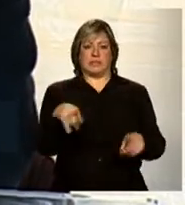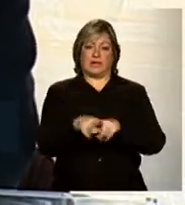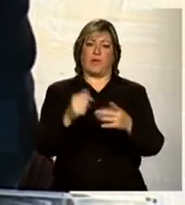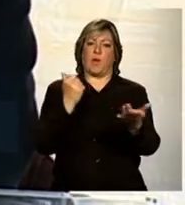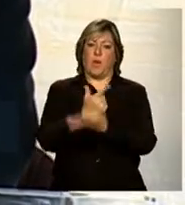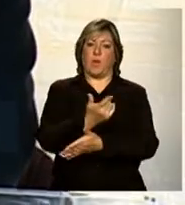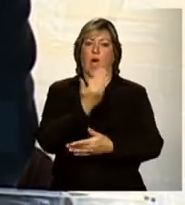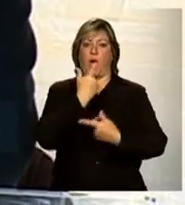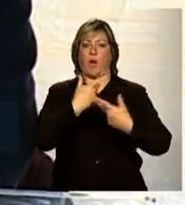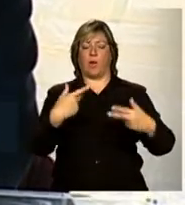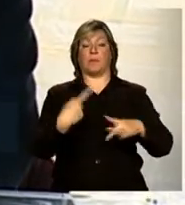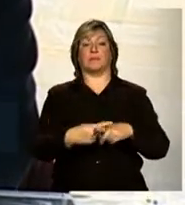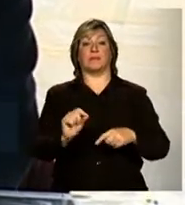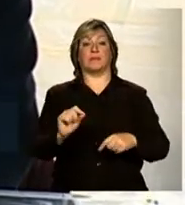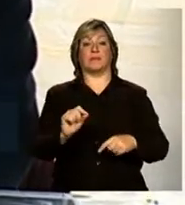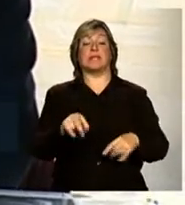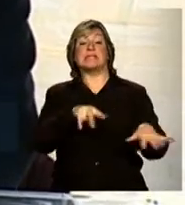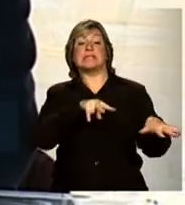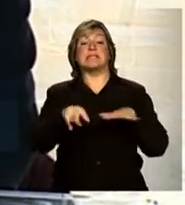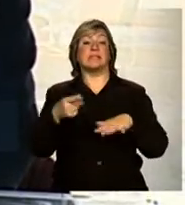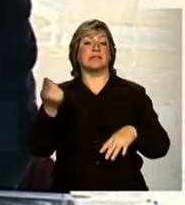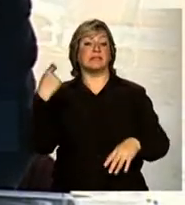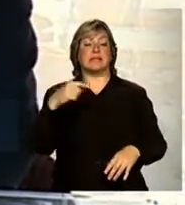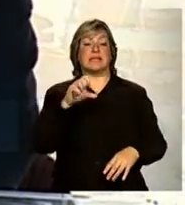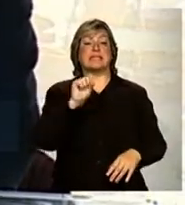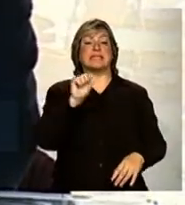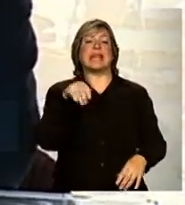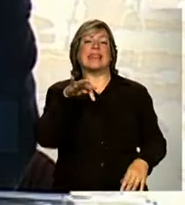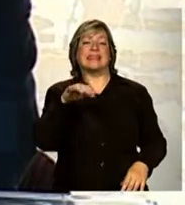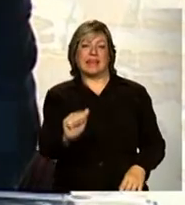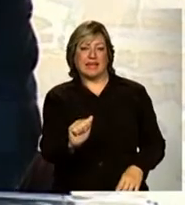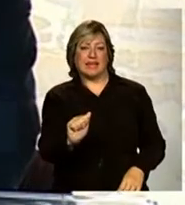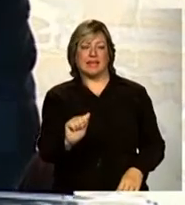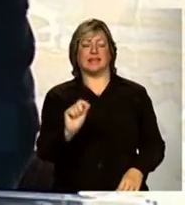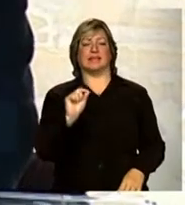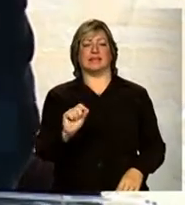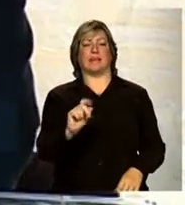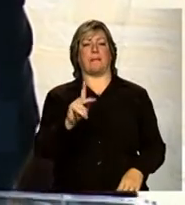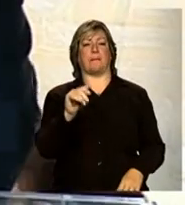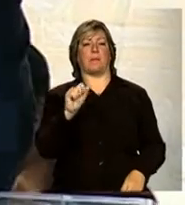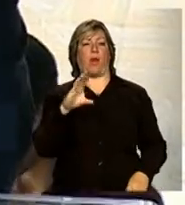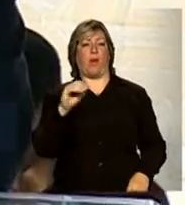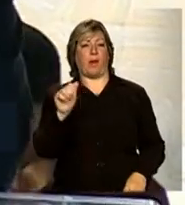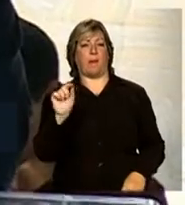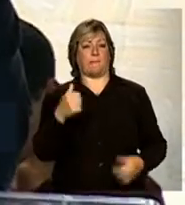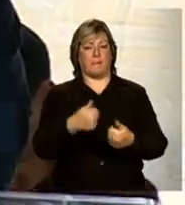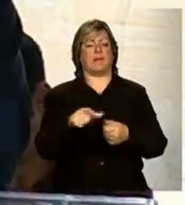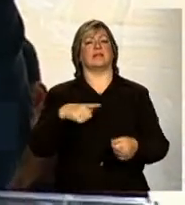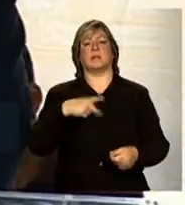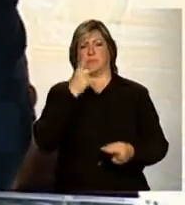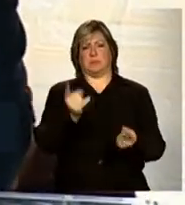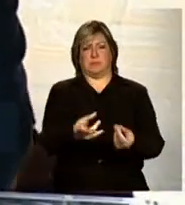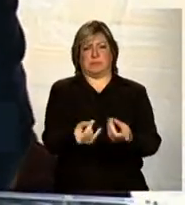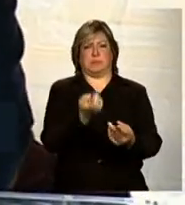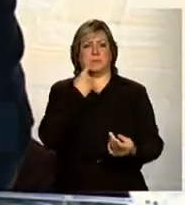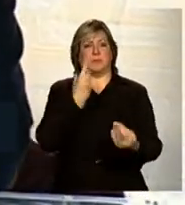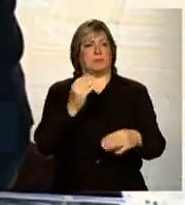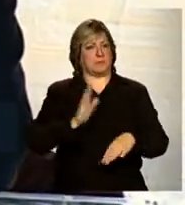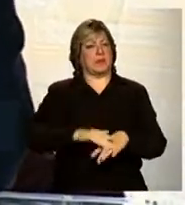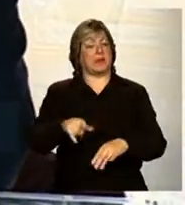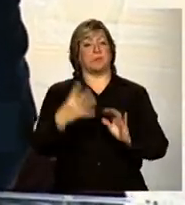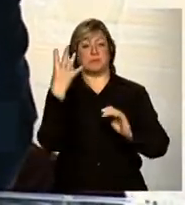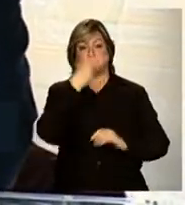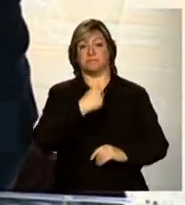basta dizer que na semana santa teve uma uma venda muito grande de pescados aqui no mercado do peixe que é um sinal